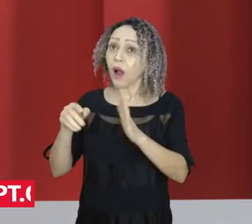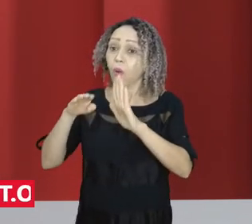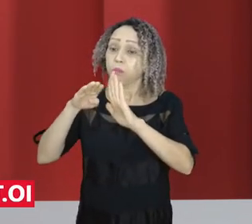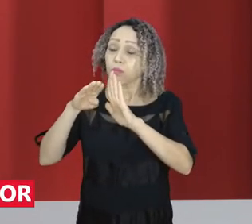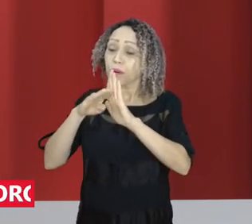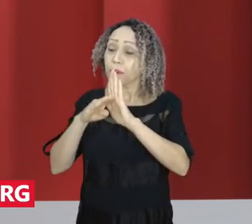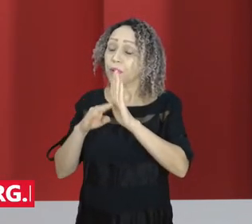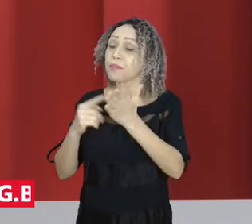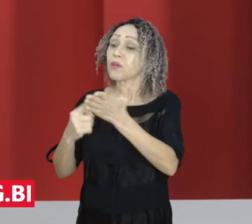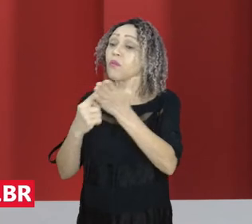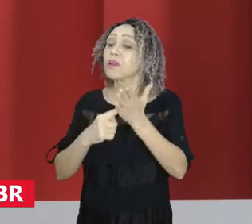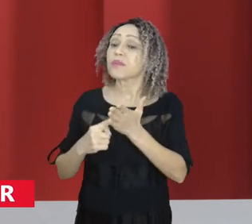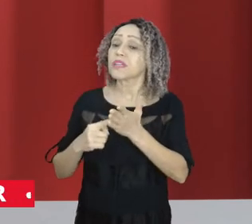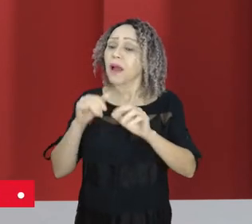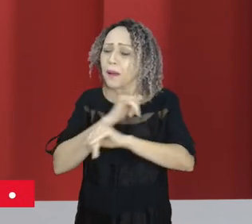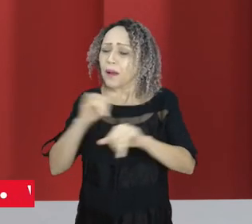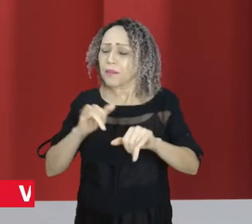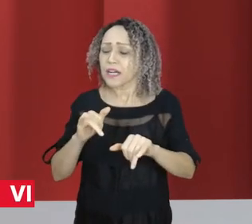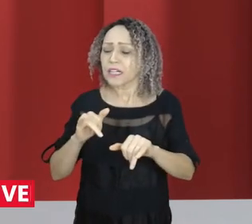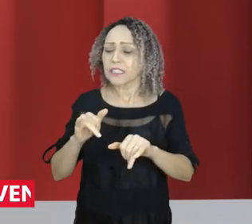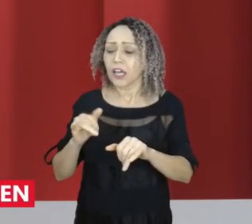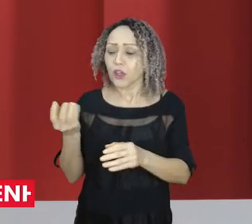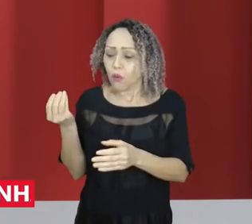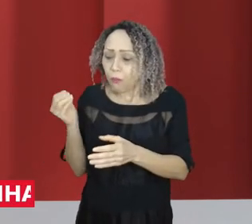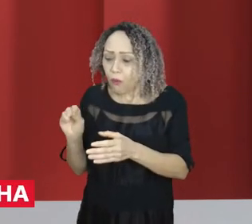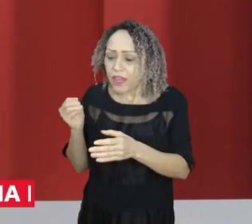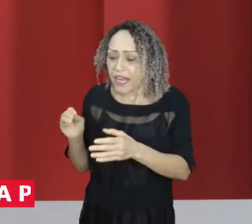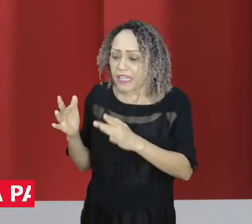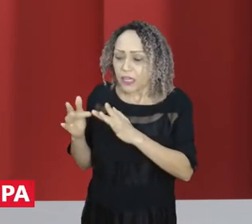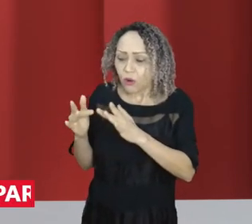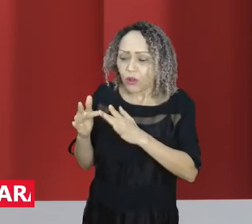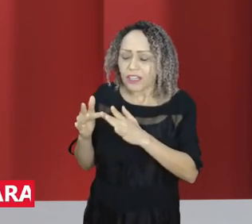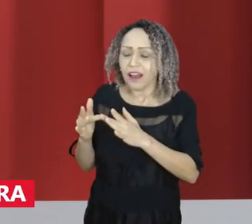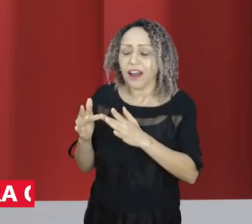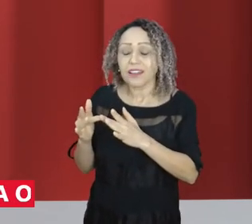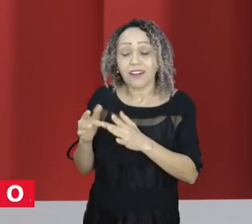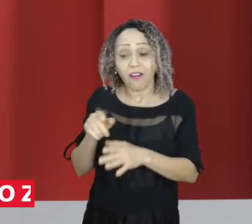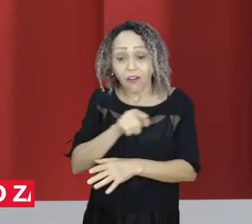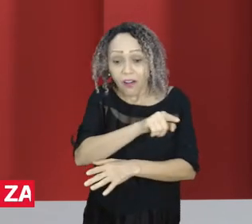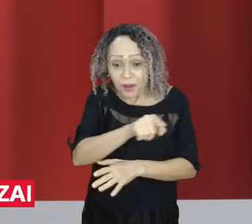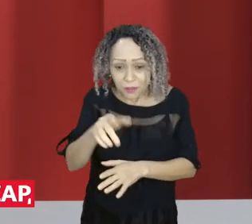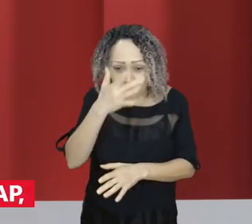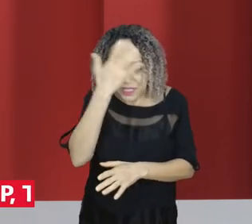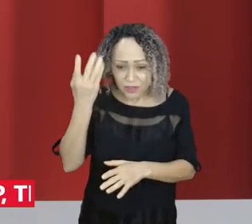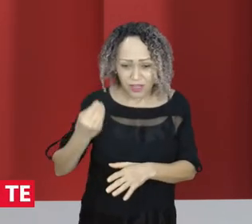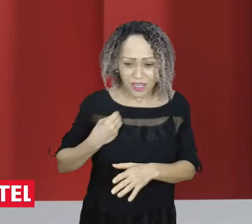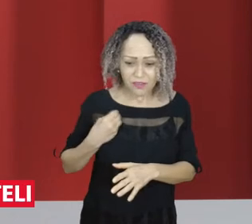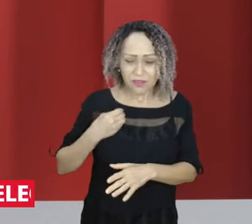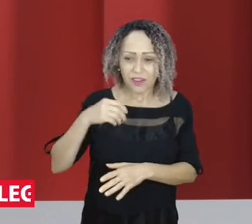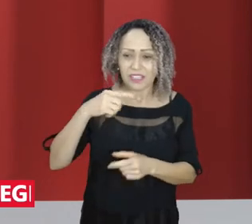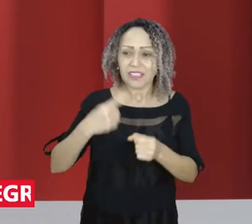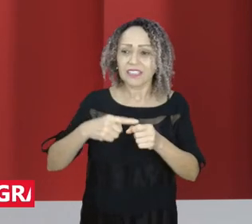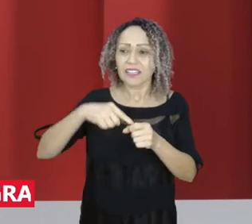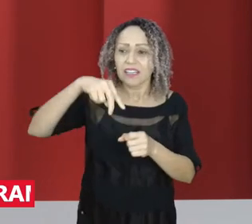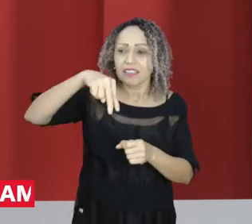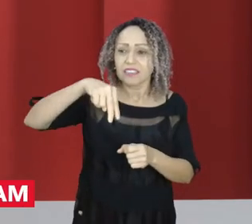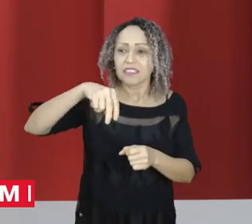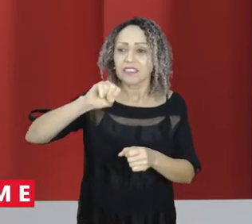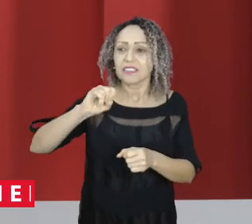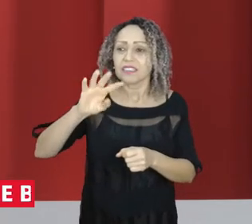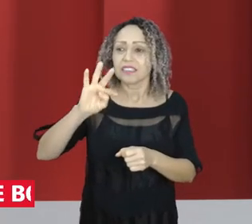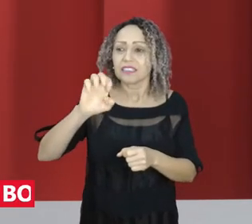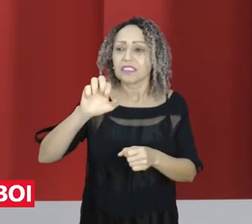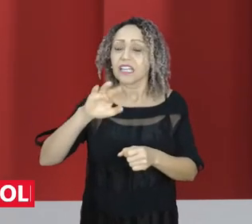bolado, todo mundo junto. Se aparecer mais gente aqui de Niterói a fim de colar com você, a gente faz esse combinado